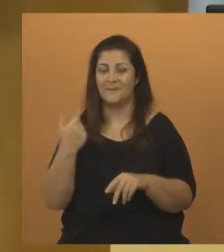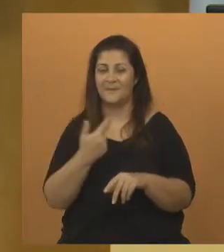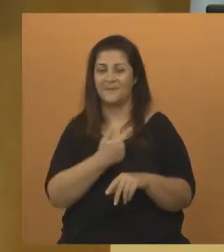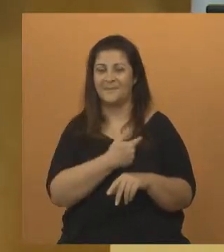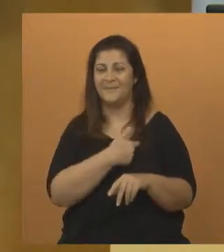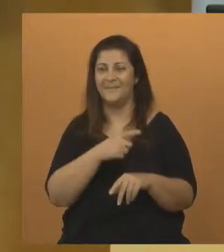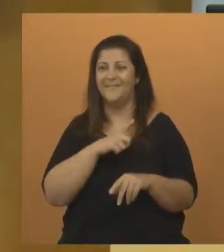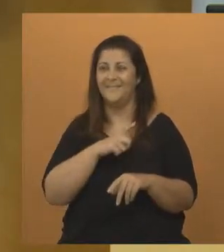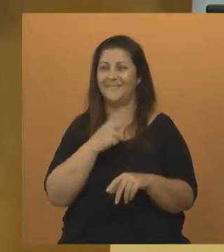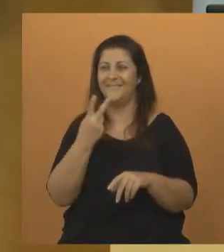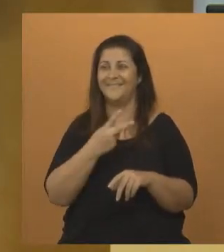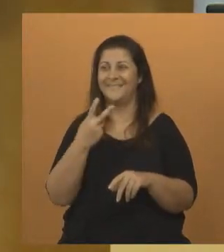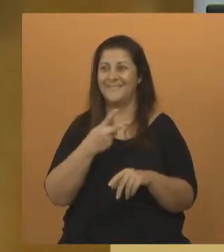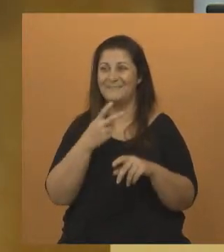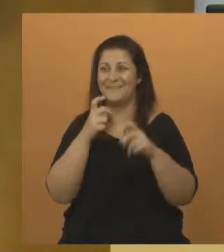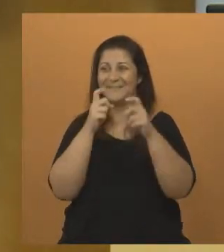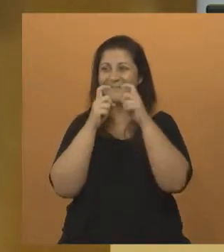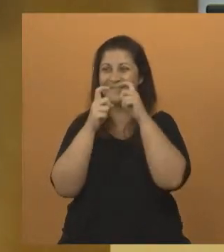2 reuniões